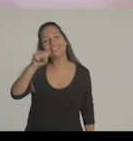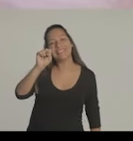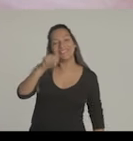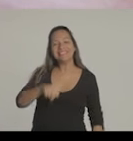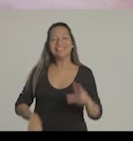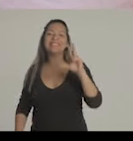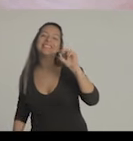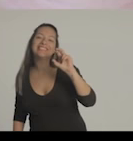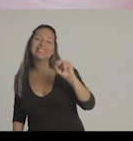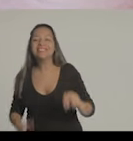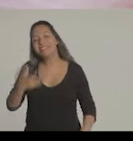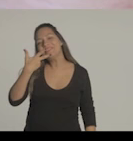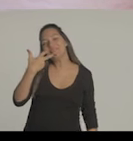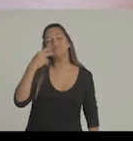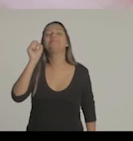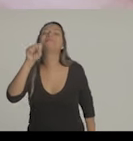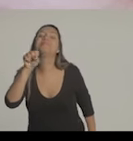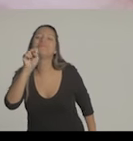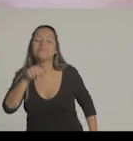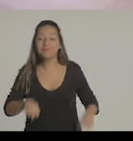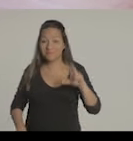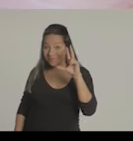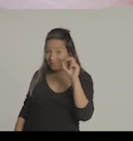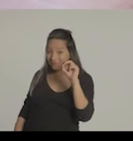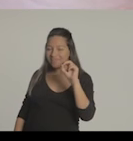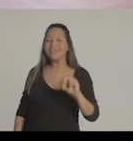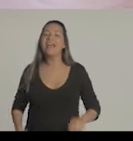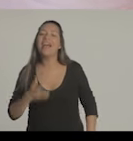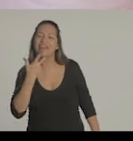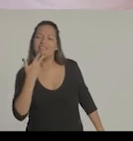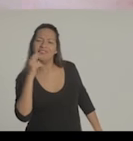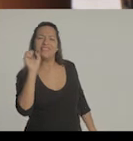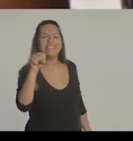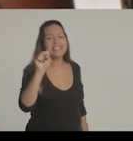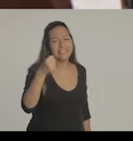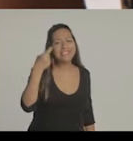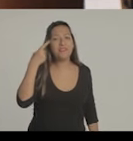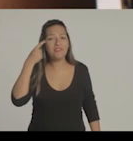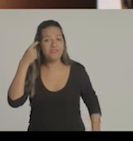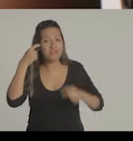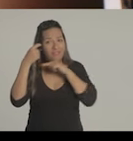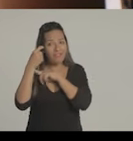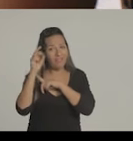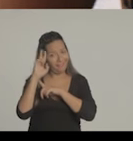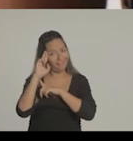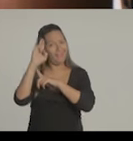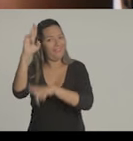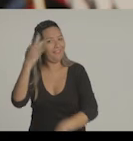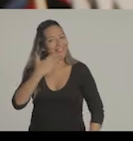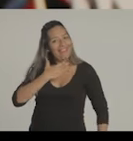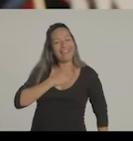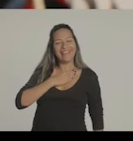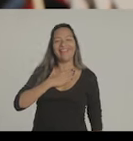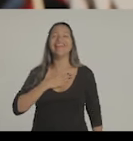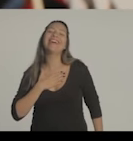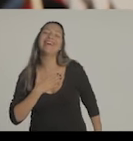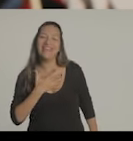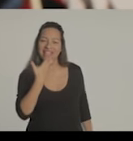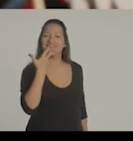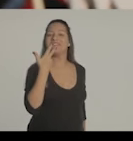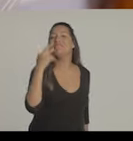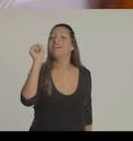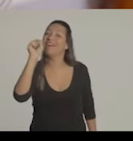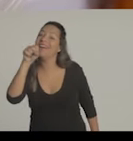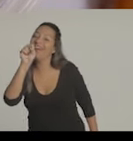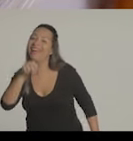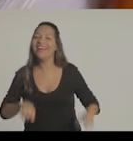Diga sim, 50. Diga sim, 50. Diga sim, Marcelo Freixo, ele sim me